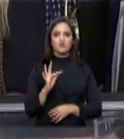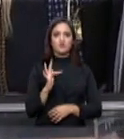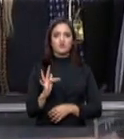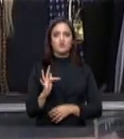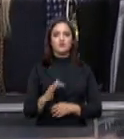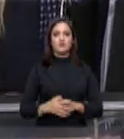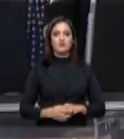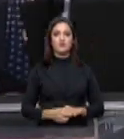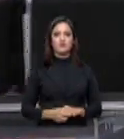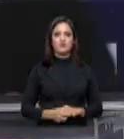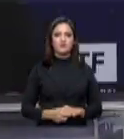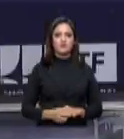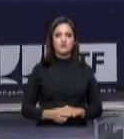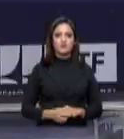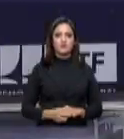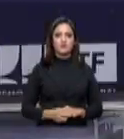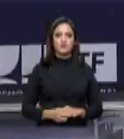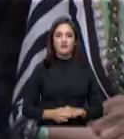Federal.